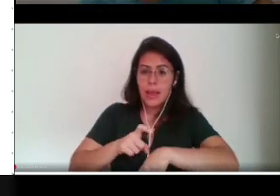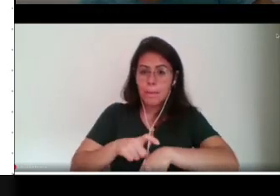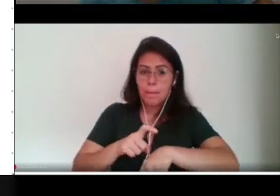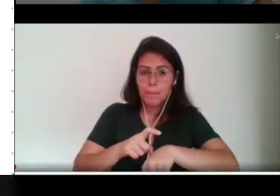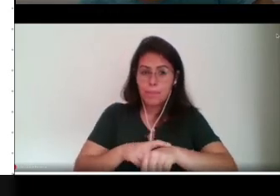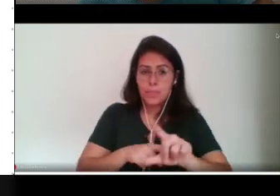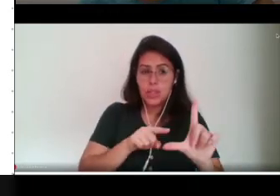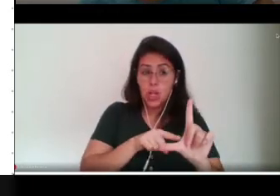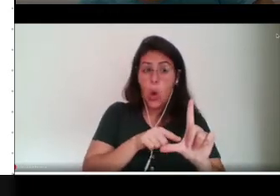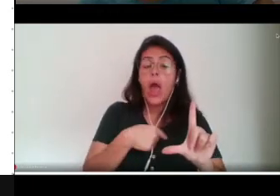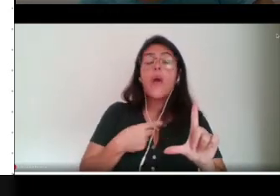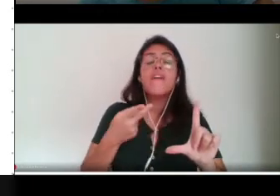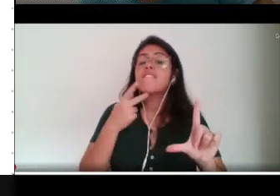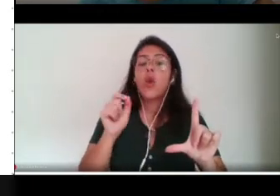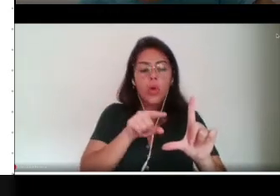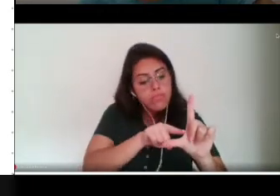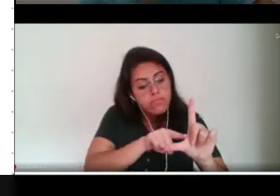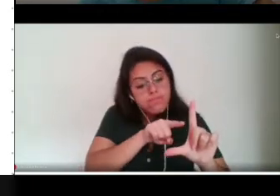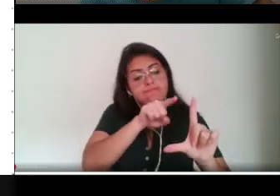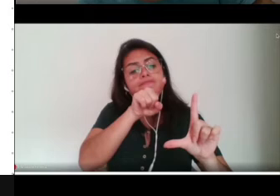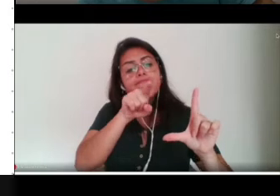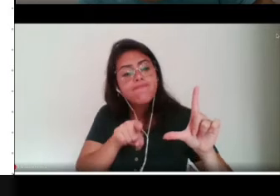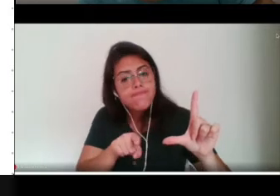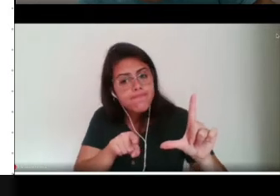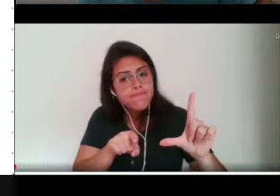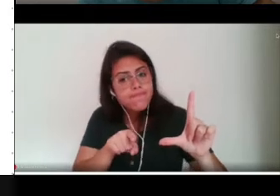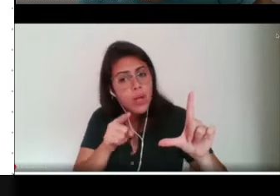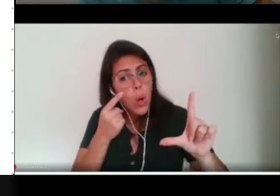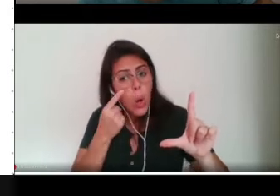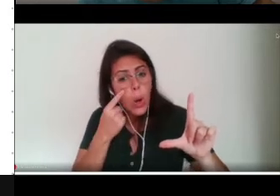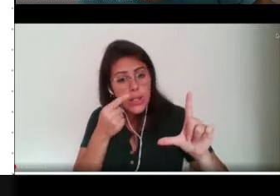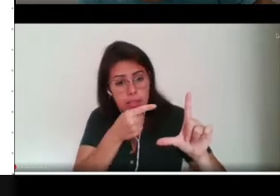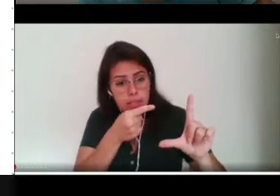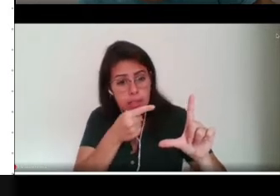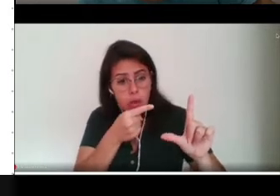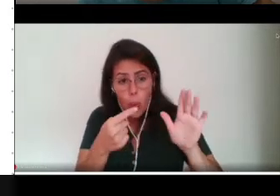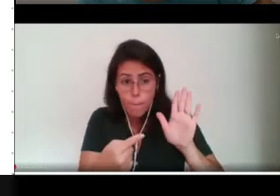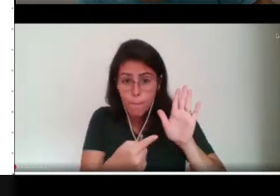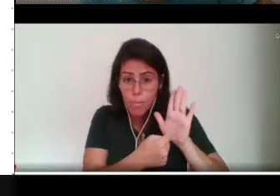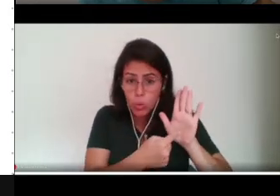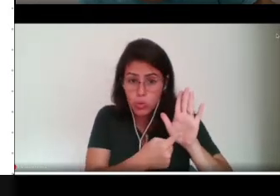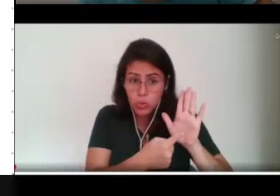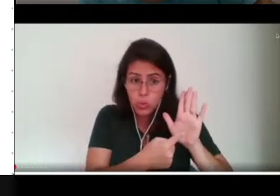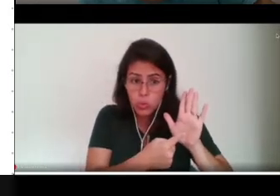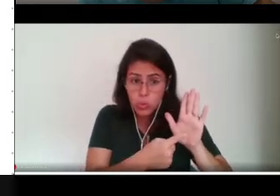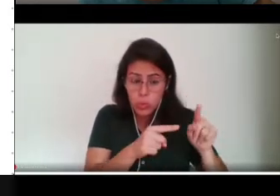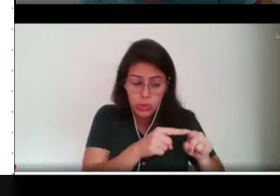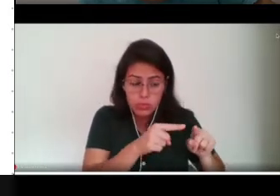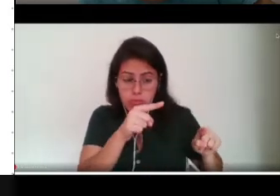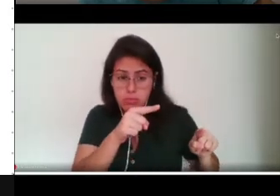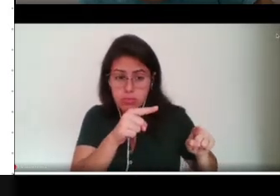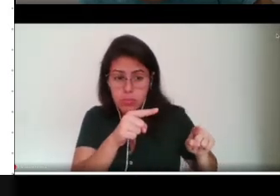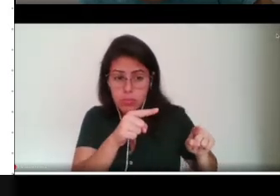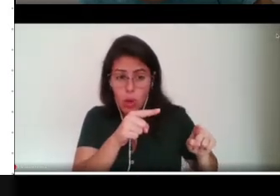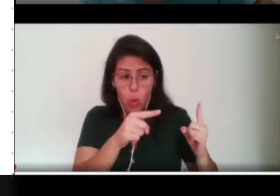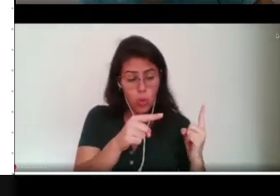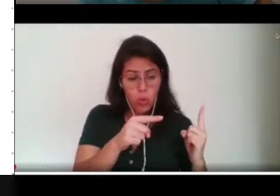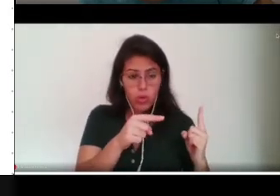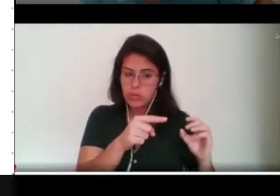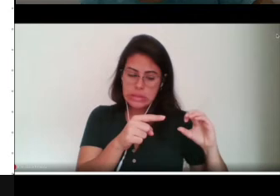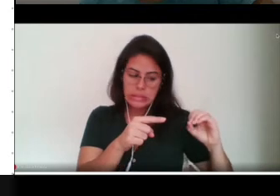que desse ponto A até esse ponto 2 aqui, ó, desse ponto 0 até esse ponto 2, eu tenho mais ou menos uma